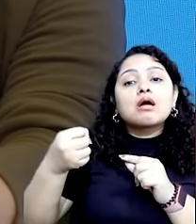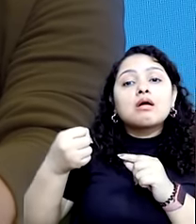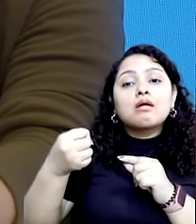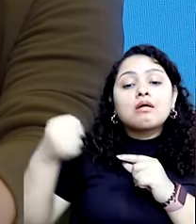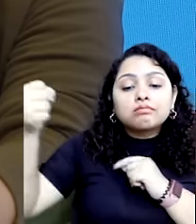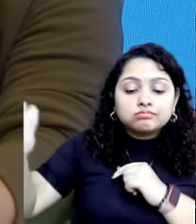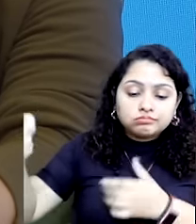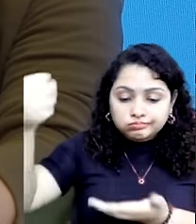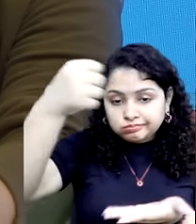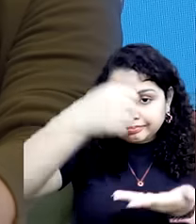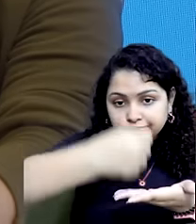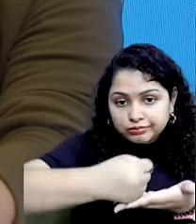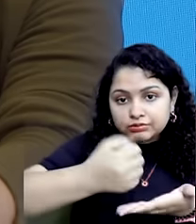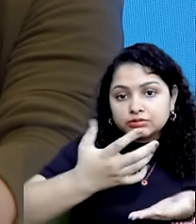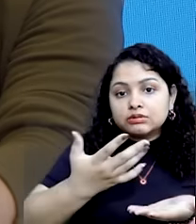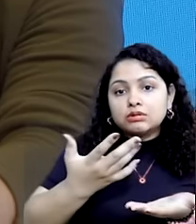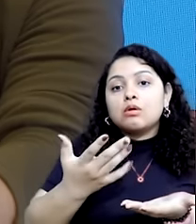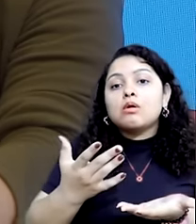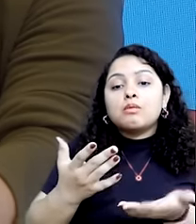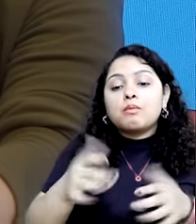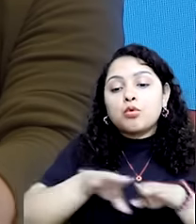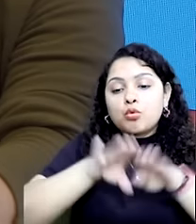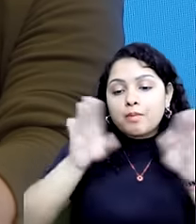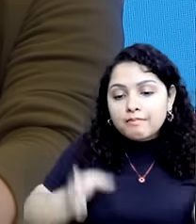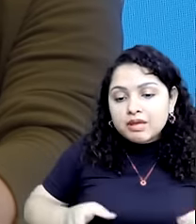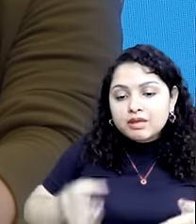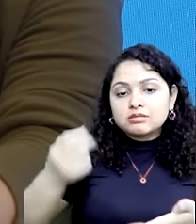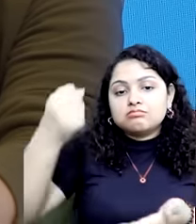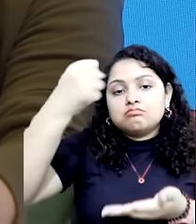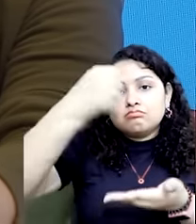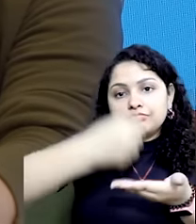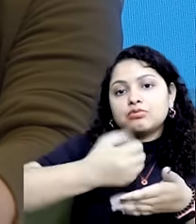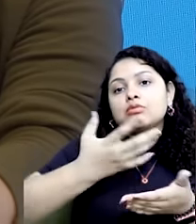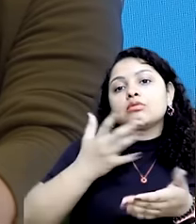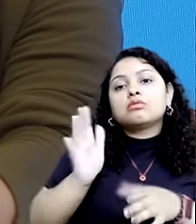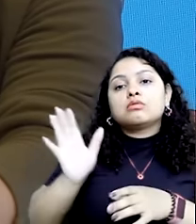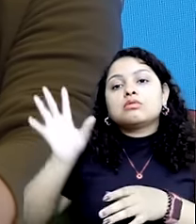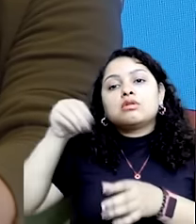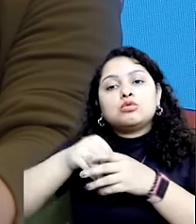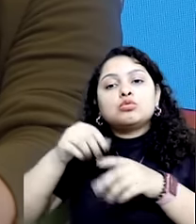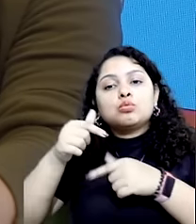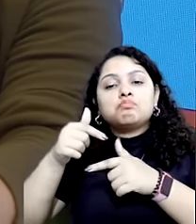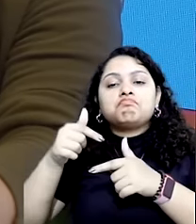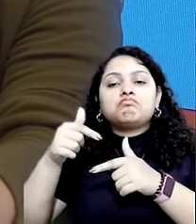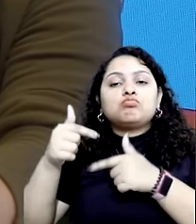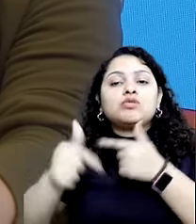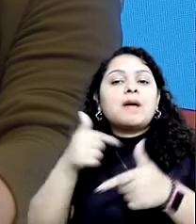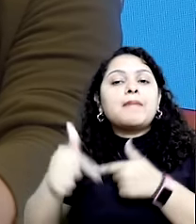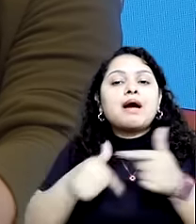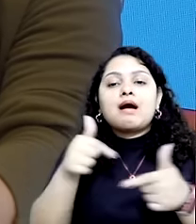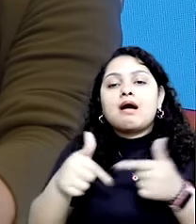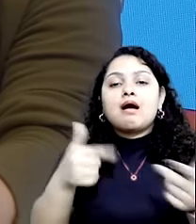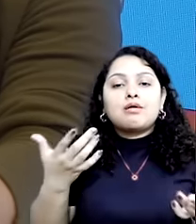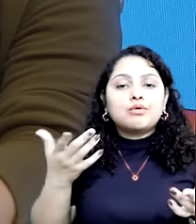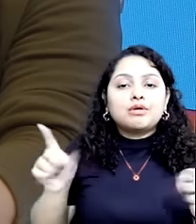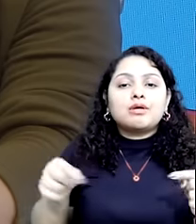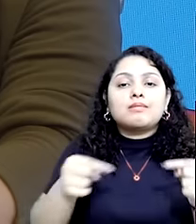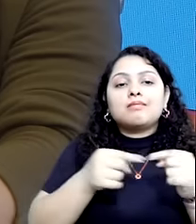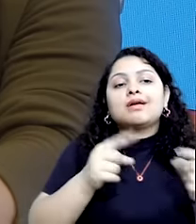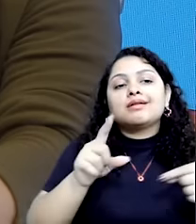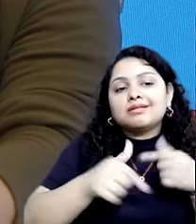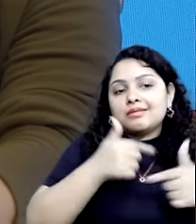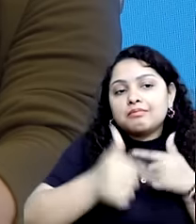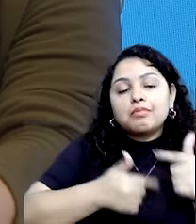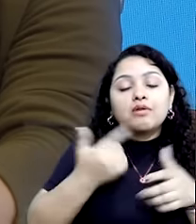mostrando num contexto vamos pôr em cima de uma mesa ou próximo né num ambiente de trabalho às vezes aquelas coisas mais relacionadas a trabalho